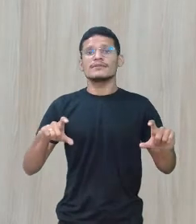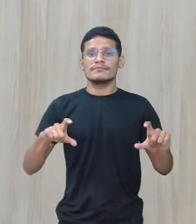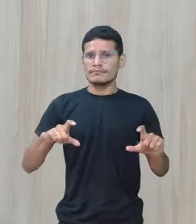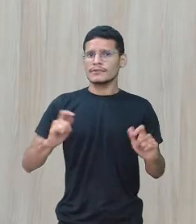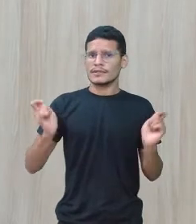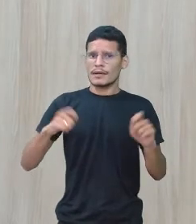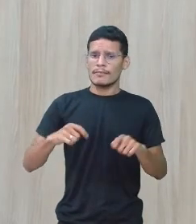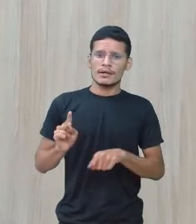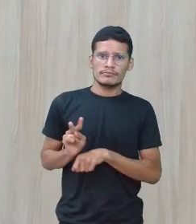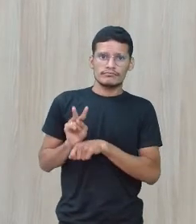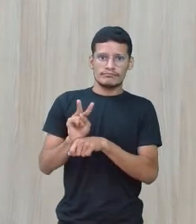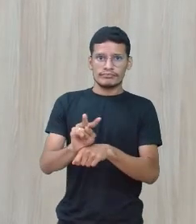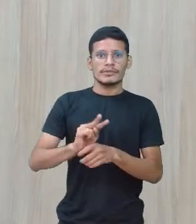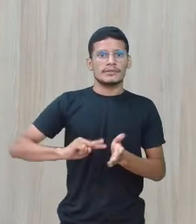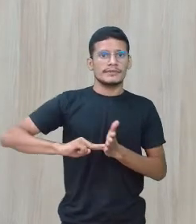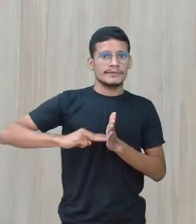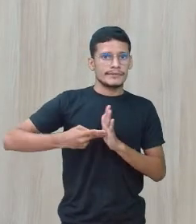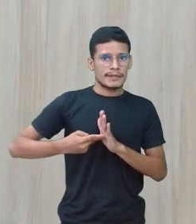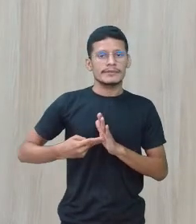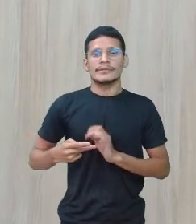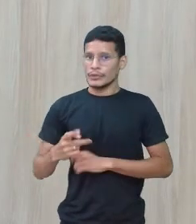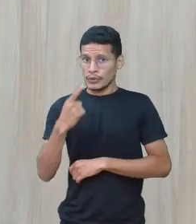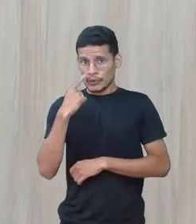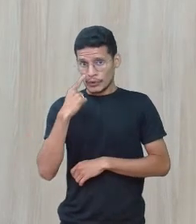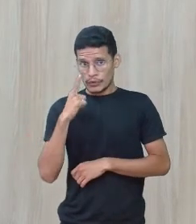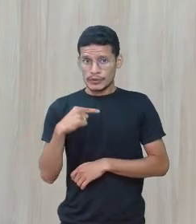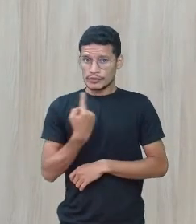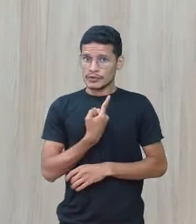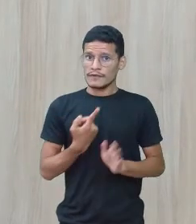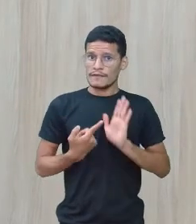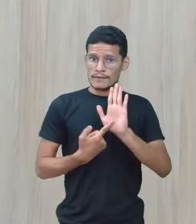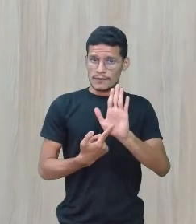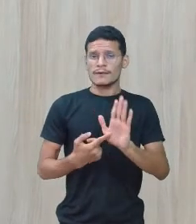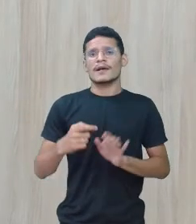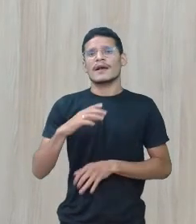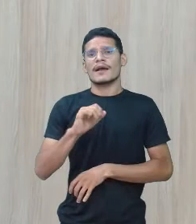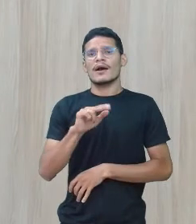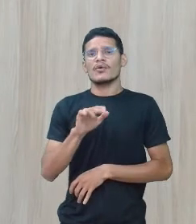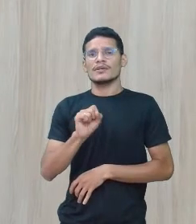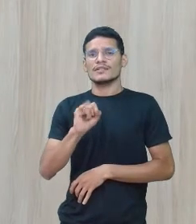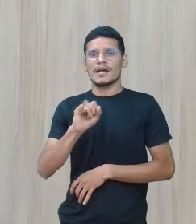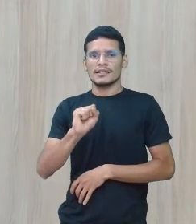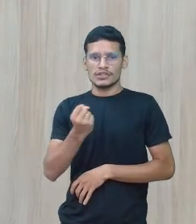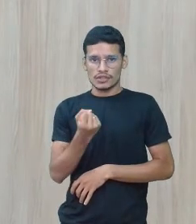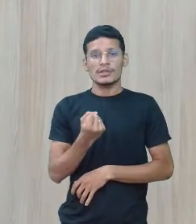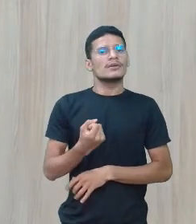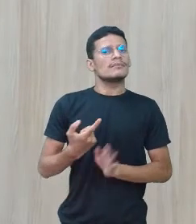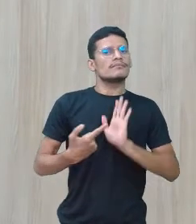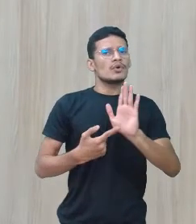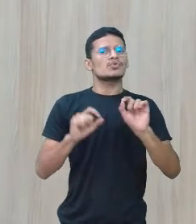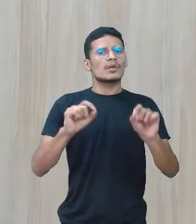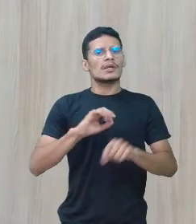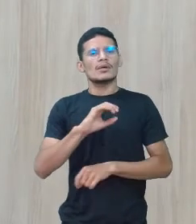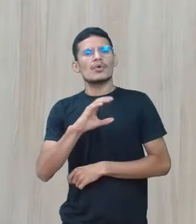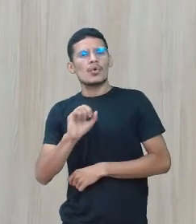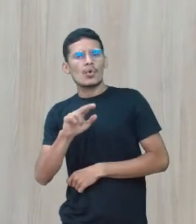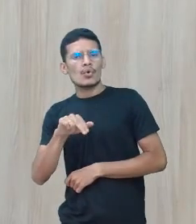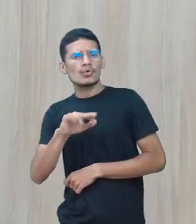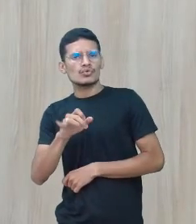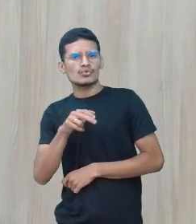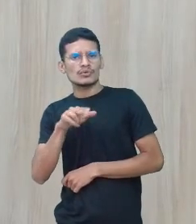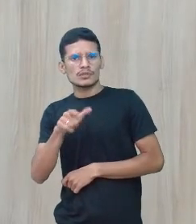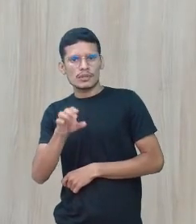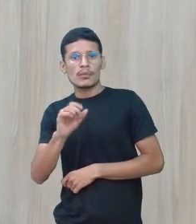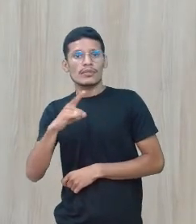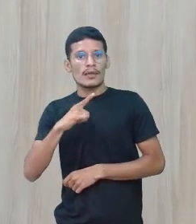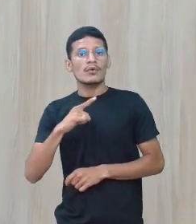emprestando-lhes um sentido. A gente vai ver as causais e a gente vai perceber que a conjunção ela vai relacionar dando uma